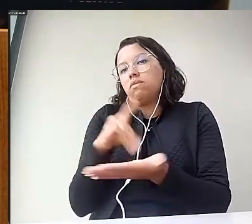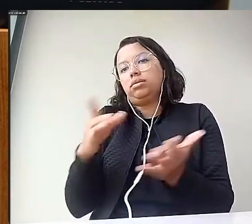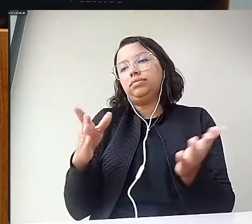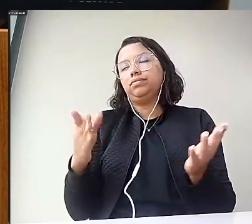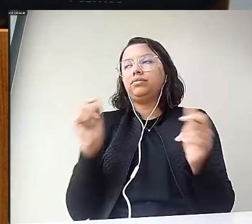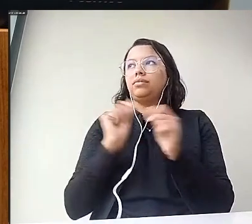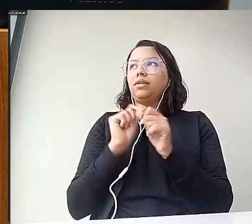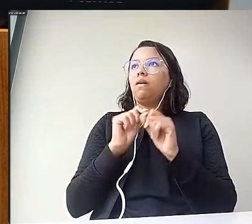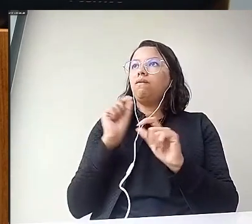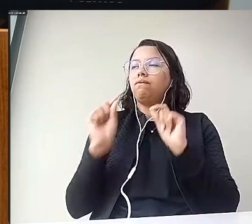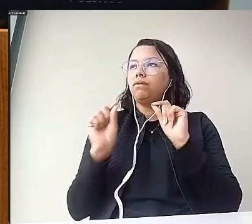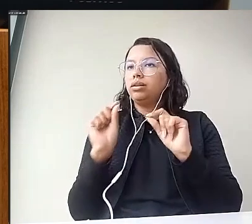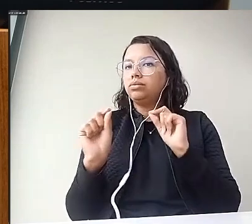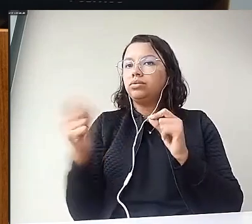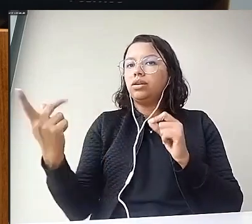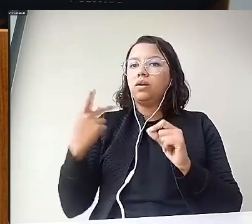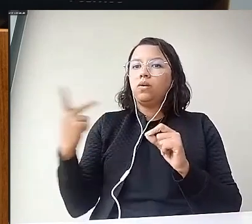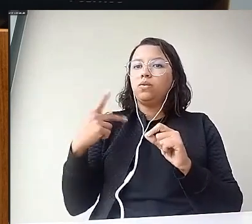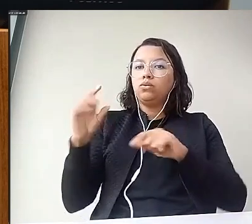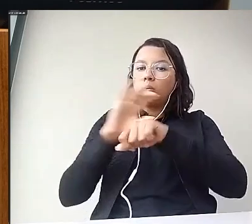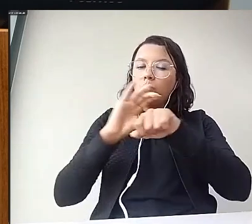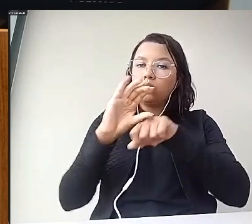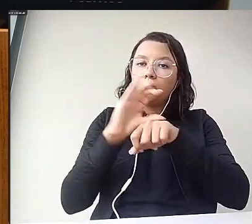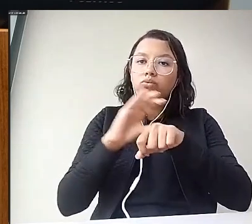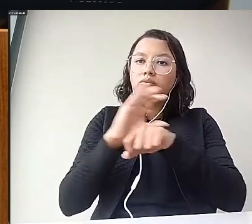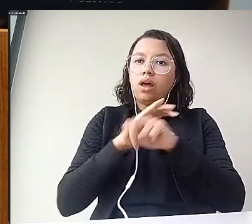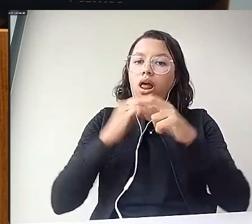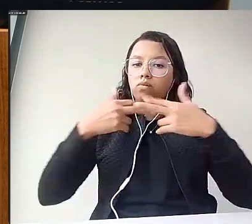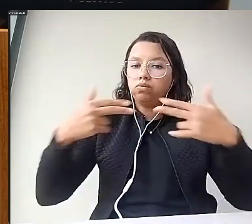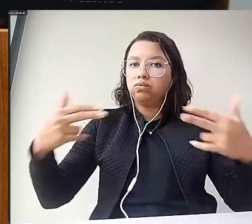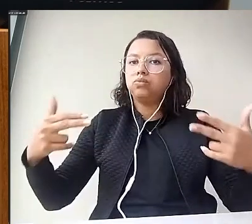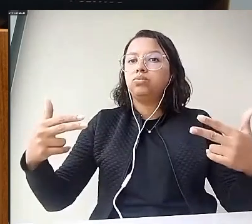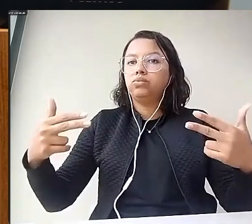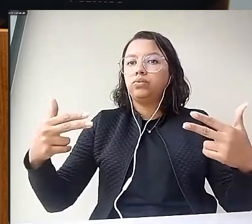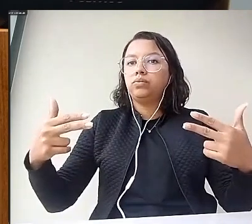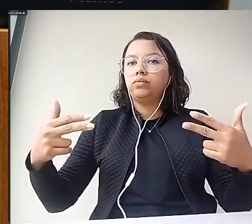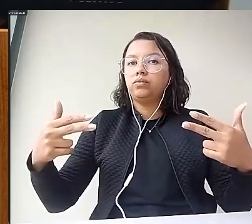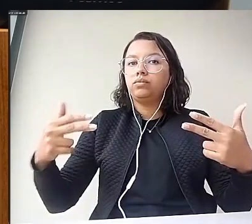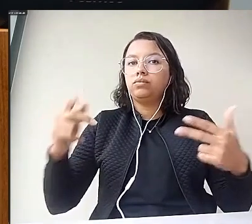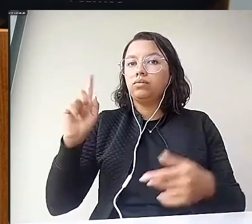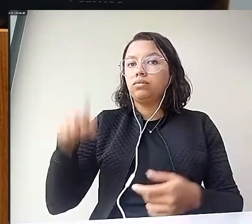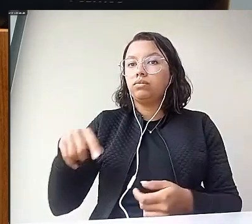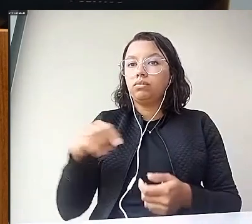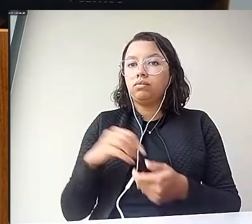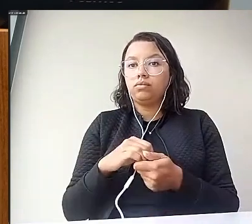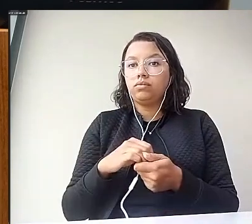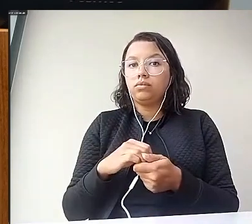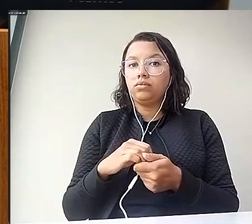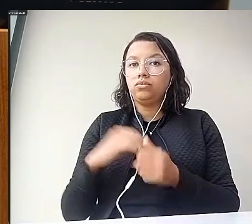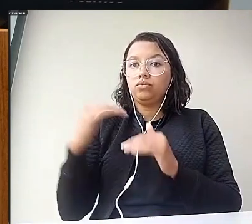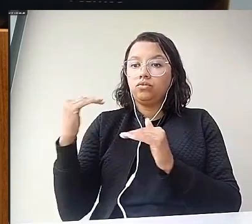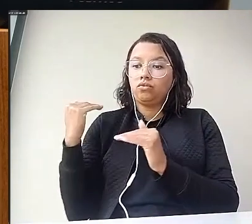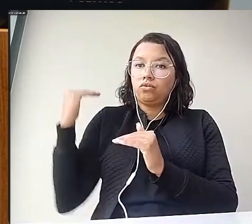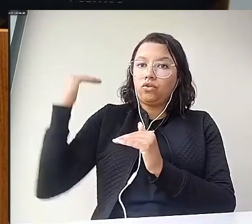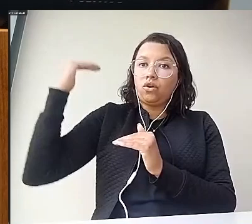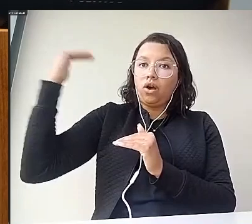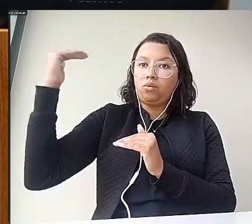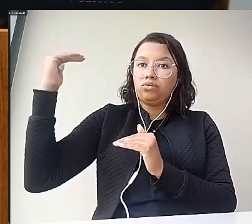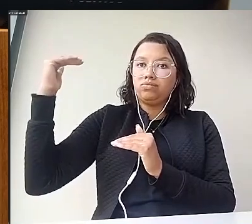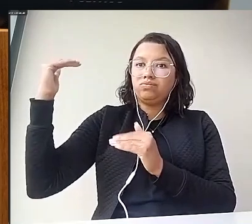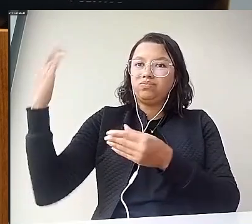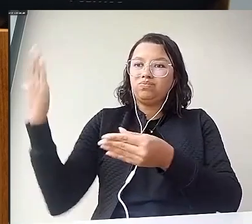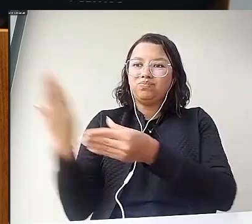que o nosso constitucionalismo pluralista ele seja de alta juridicidade, mas